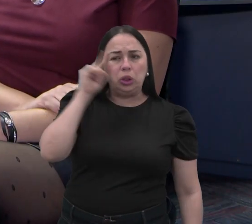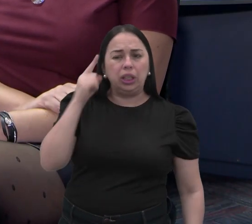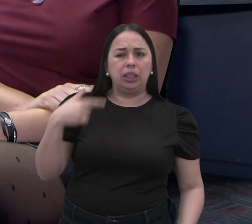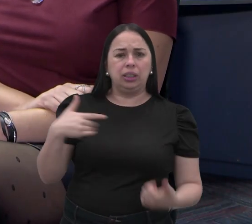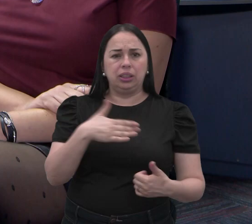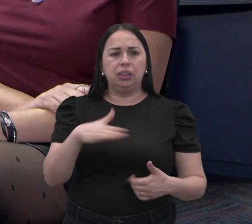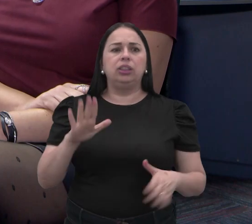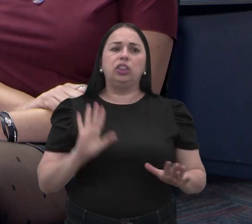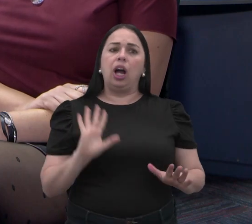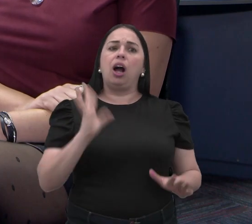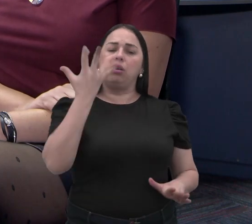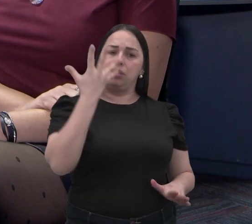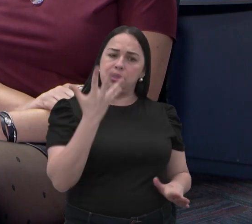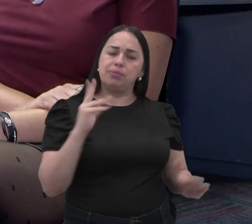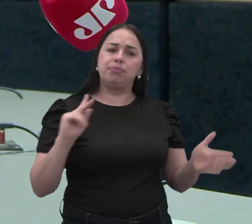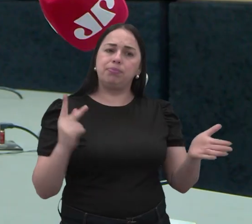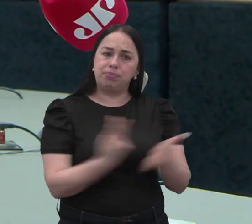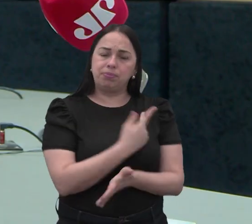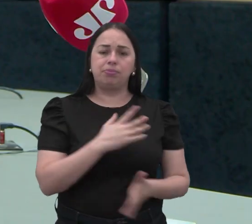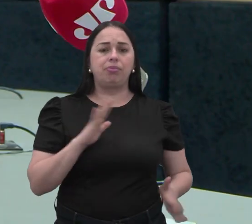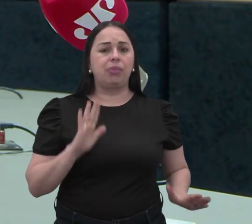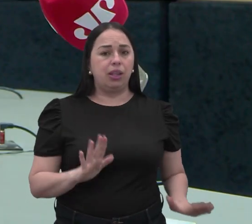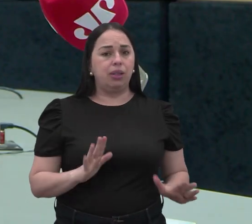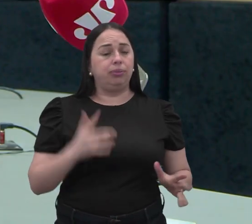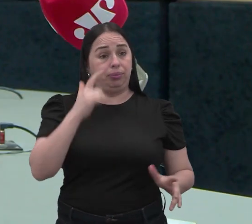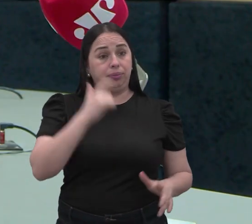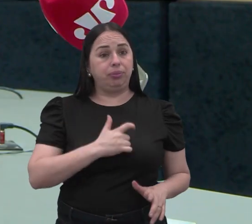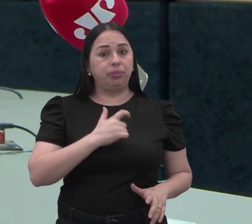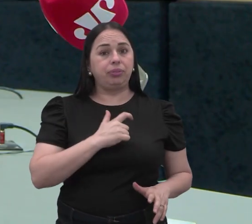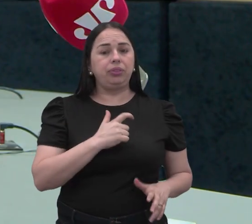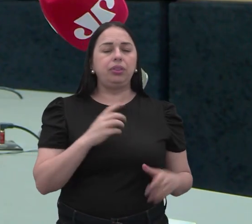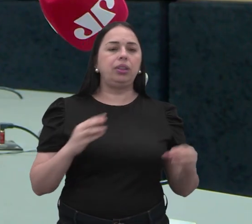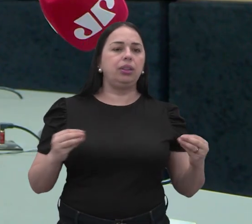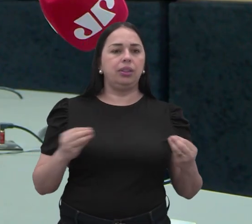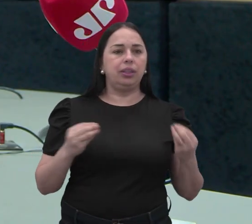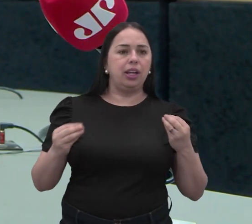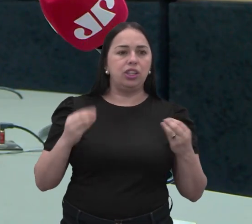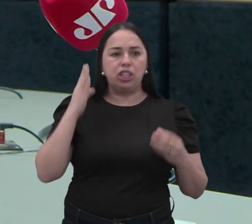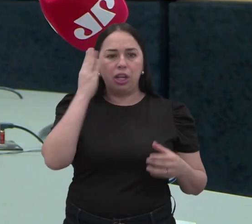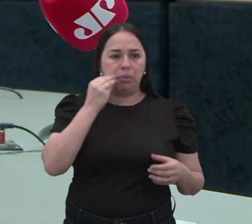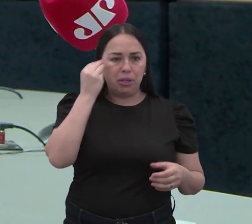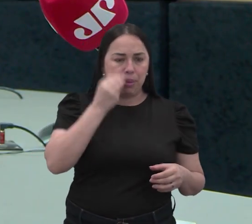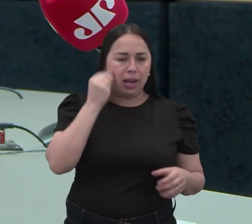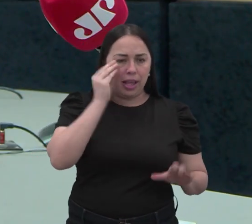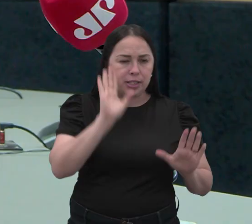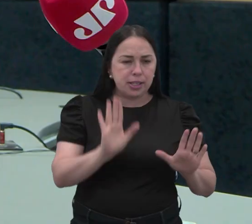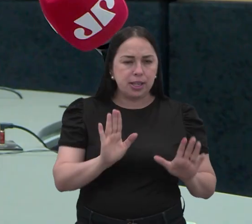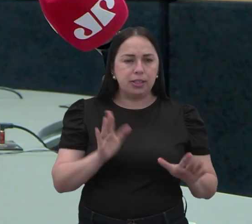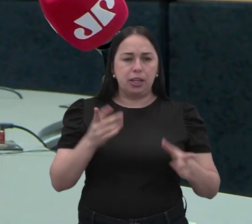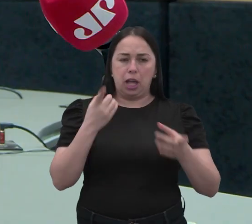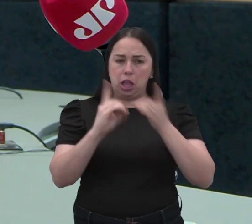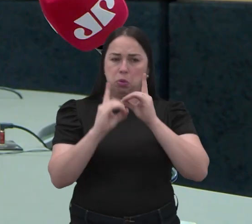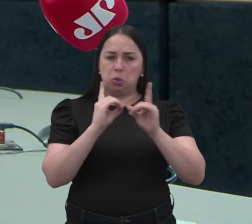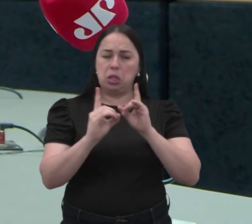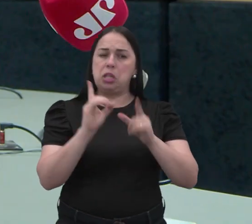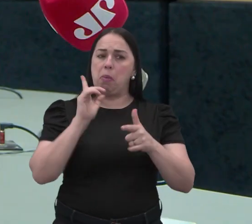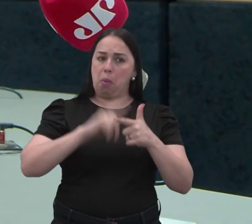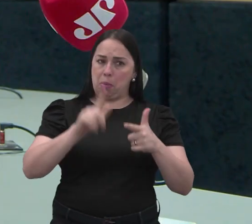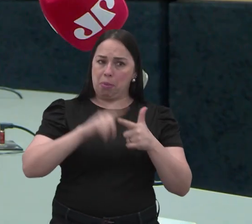dias. Vários perrengues. Como eu já tinha, né, digamos assim, uma certa experiência no sentido de que a Dutra sempre